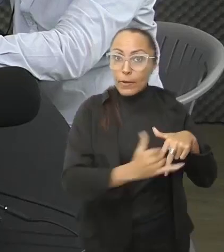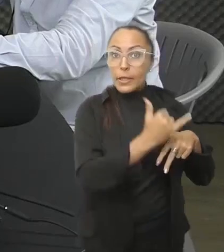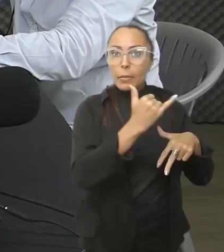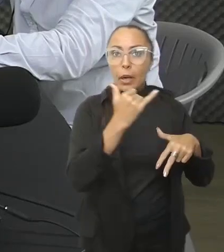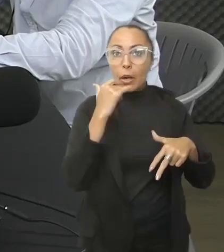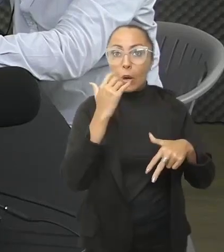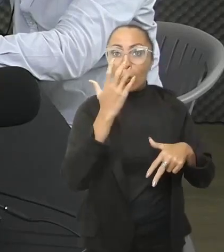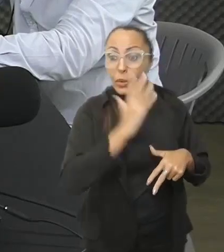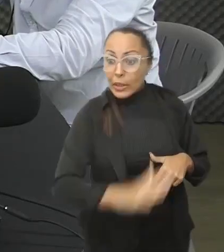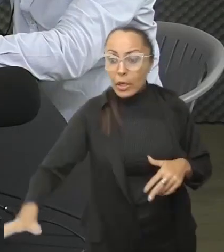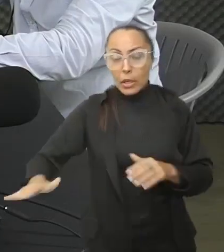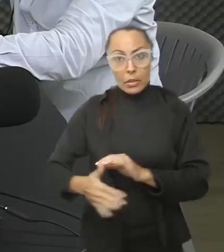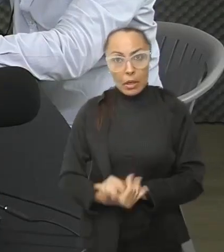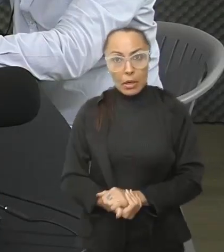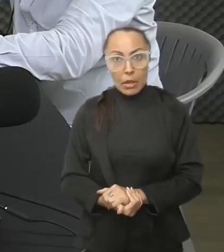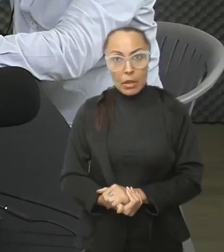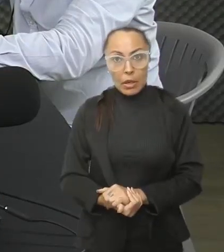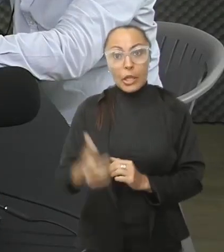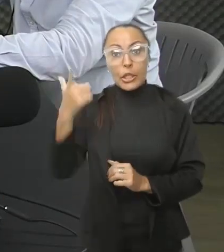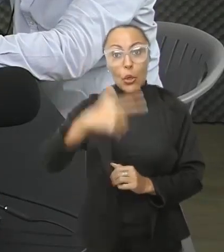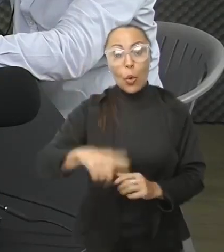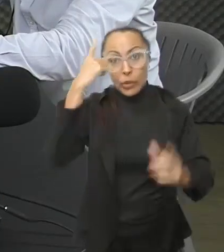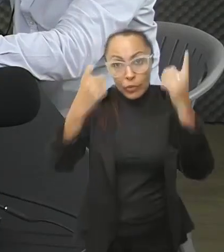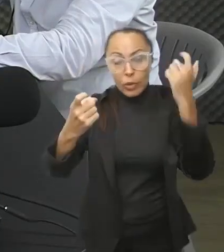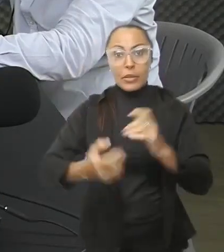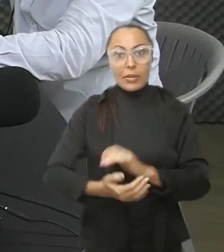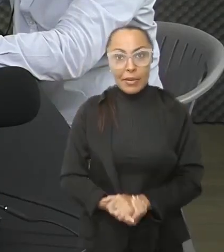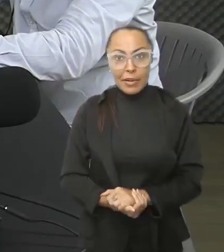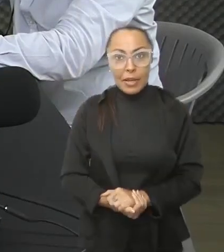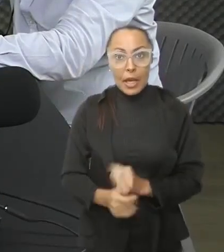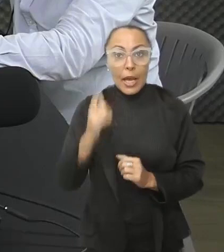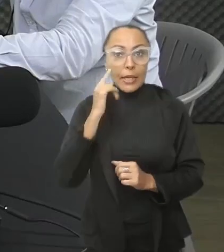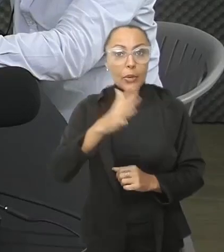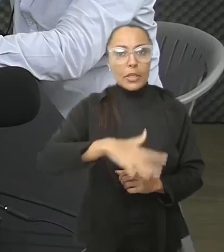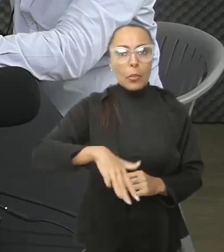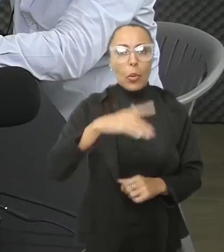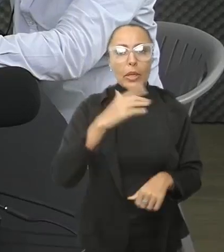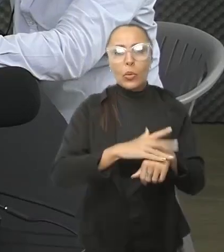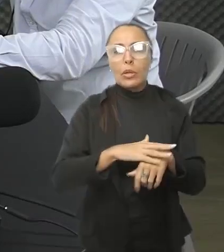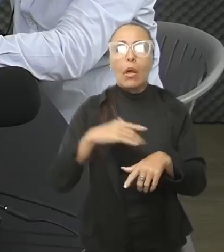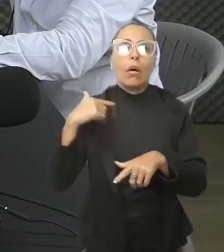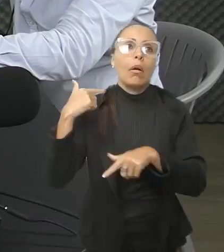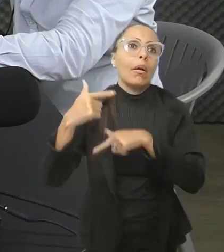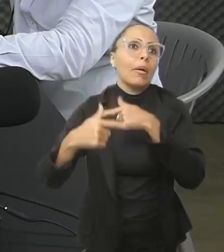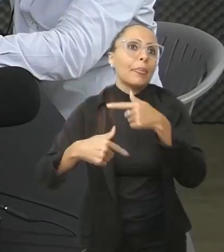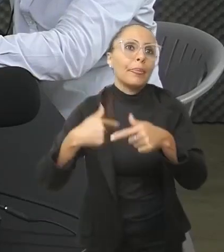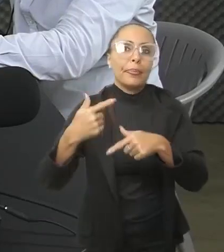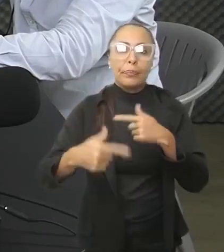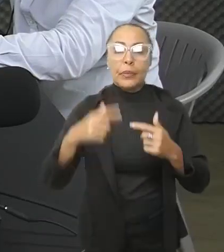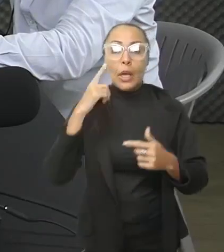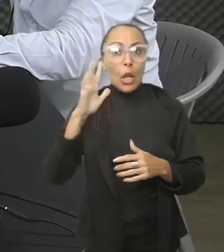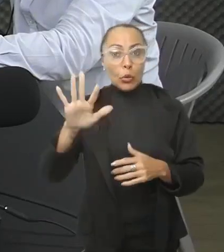criança, de outra violência. Então esse ambiente adoecedor contribuiu. Eu não estou dizendo que esta é